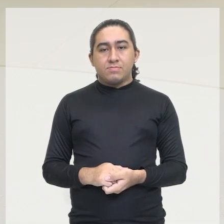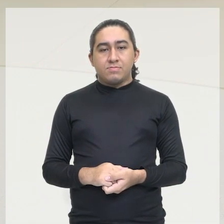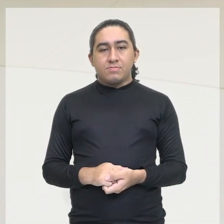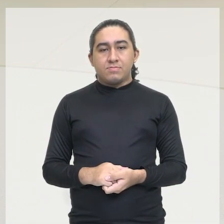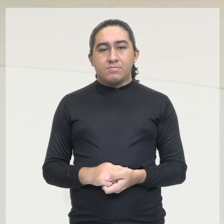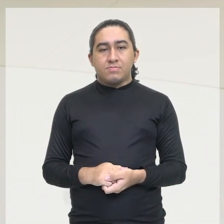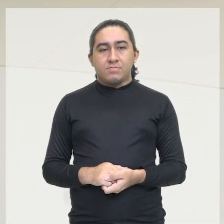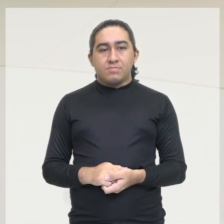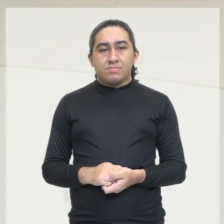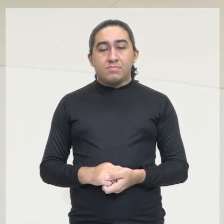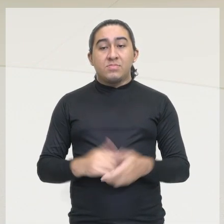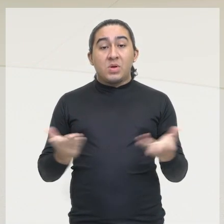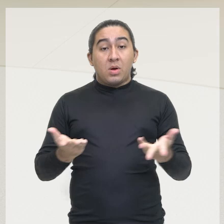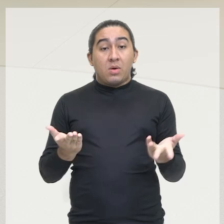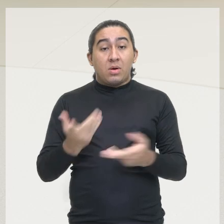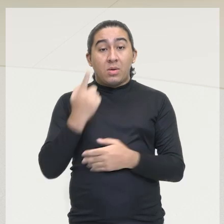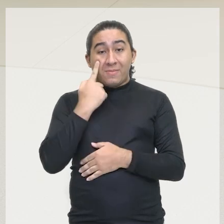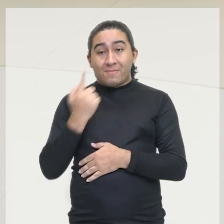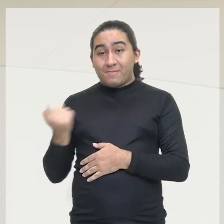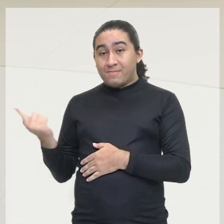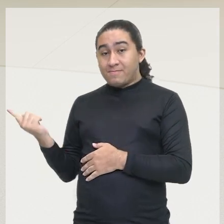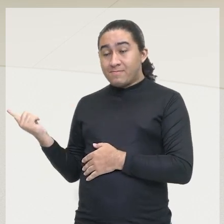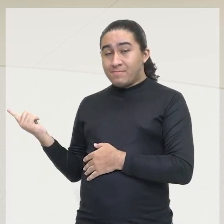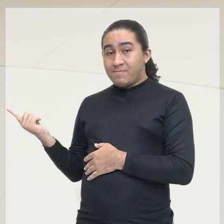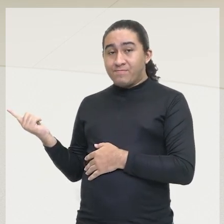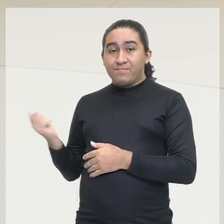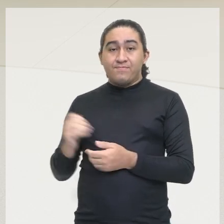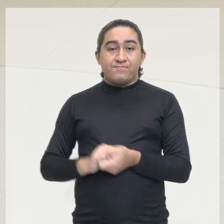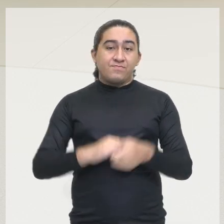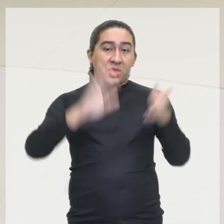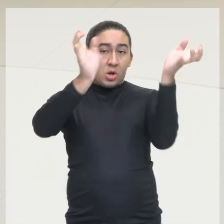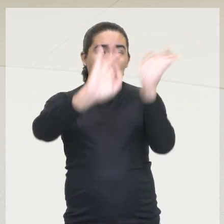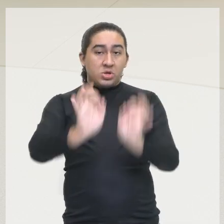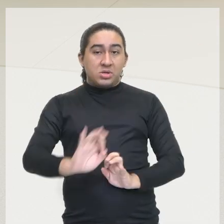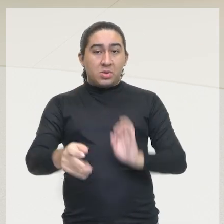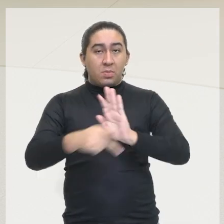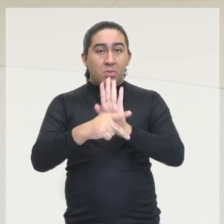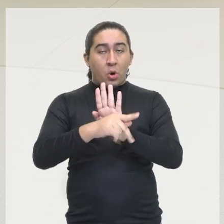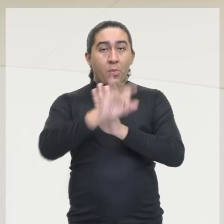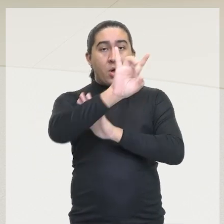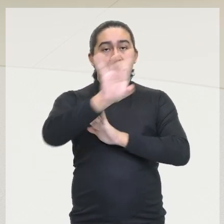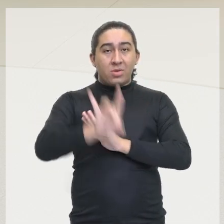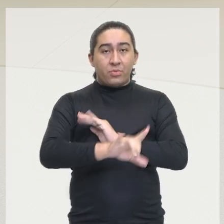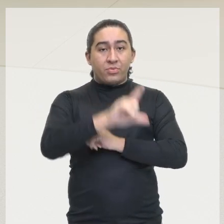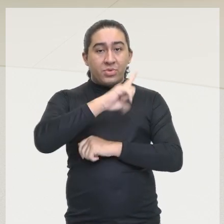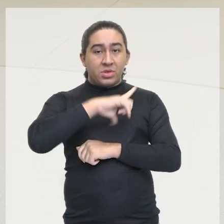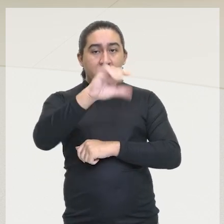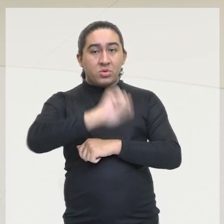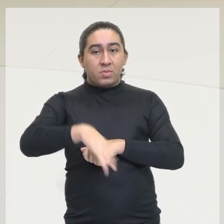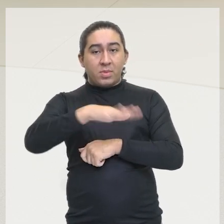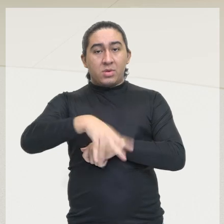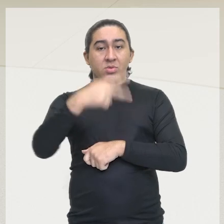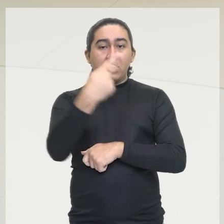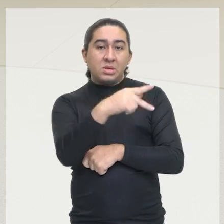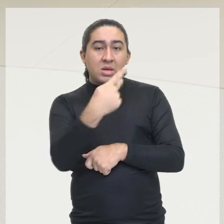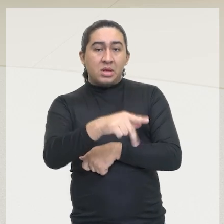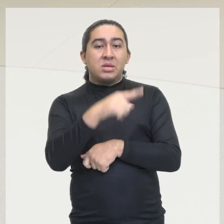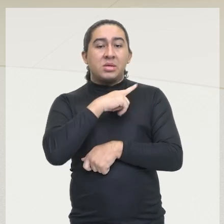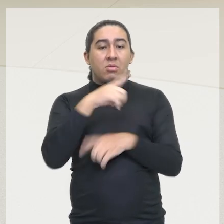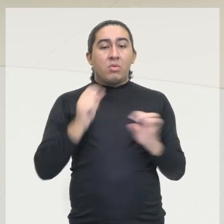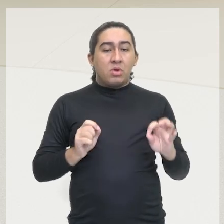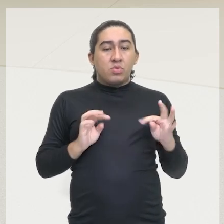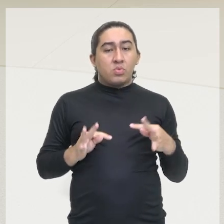Aqui, eu posso representar para vocês a distribuição desses biomas, cada um com seus territórios ao longo, né,